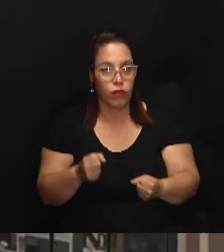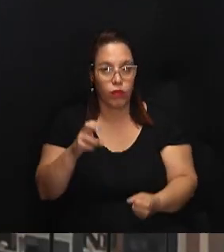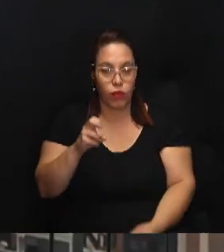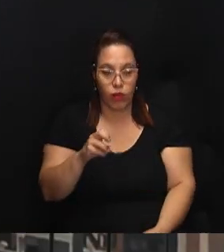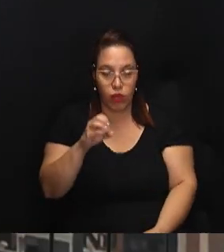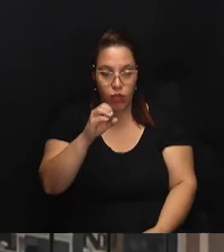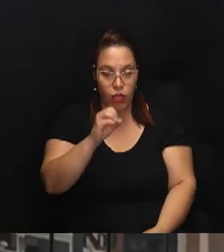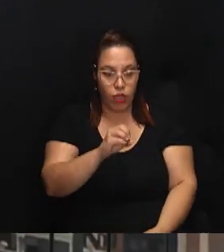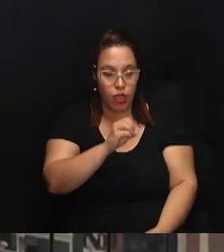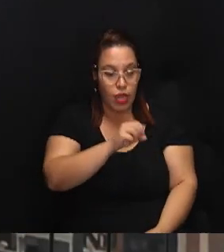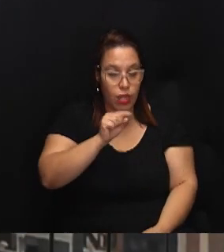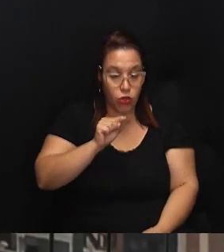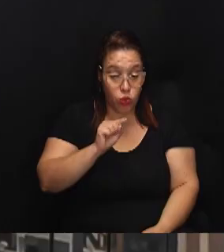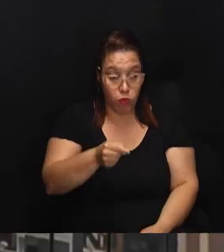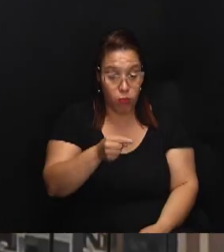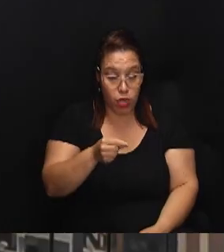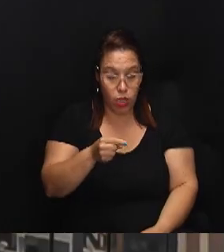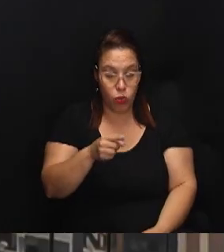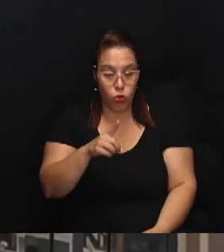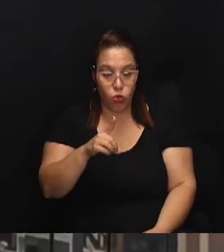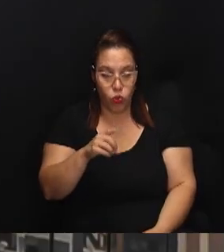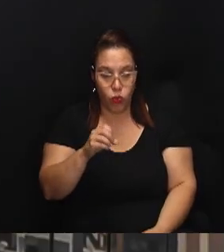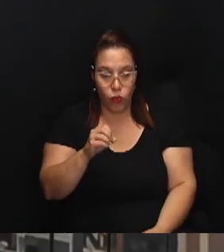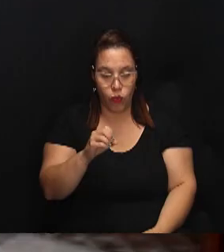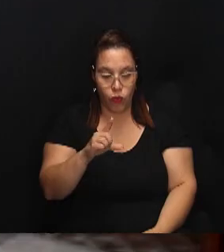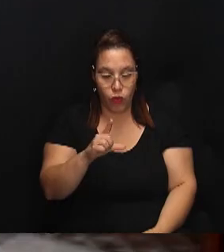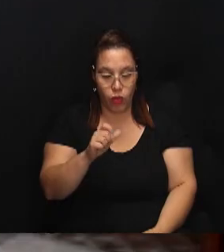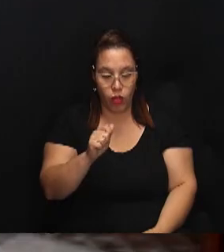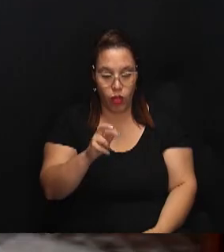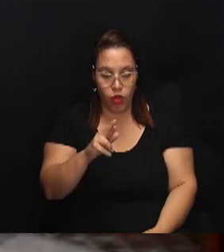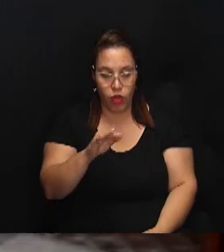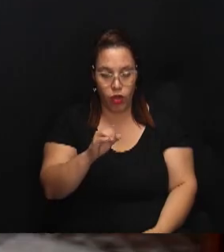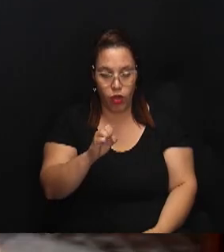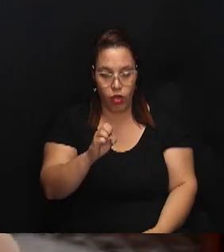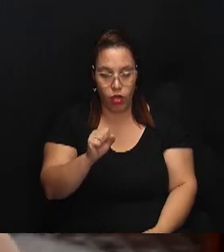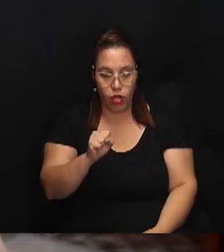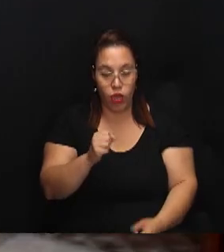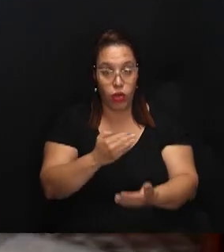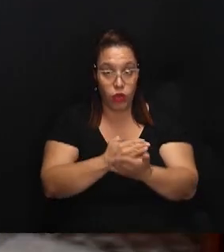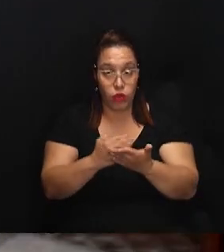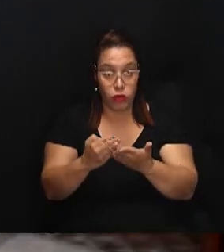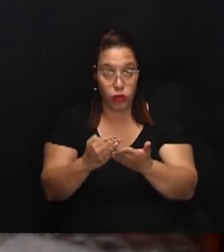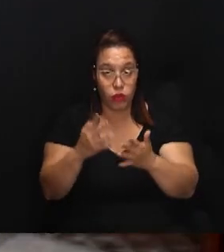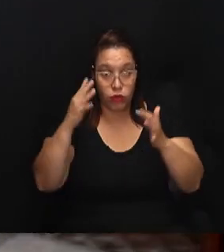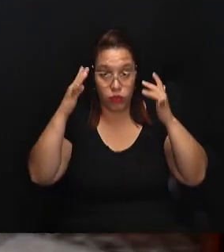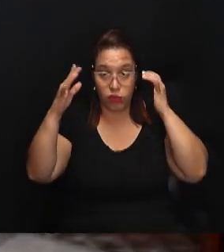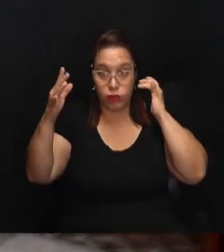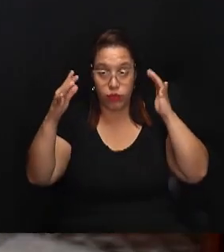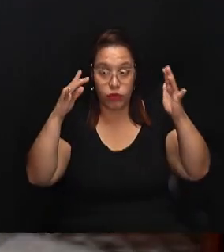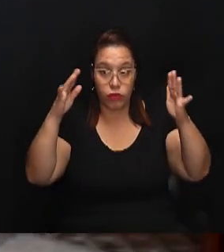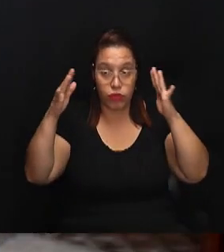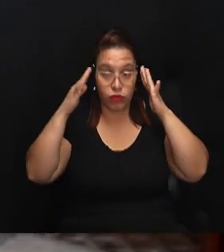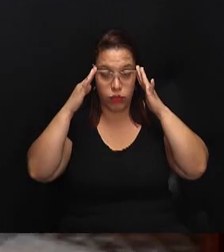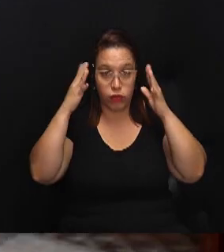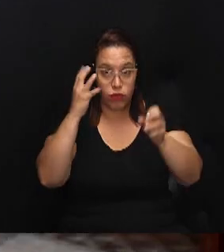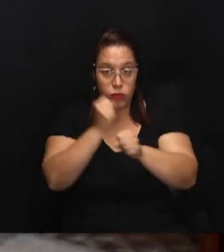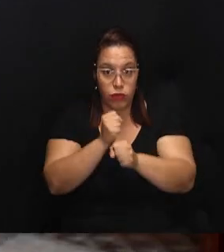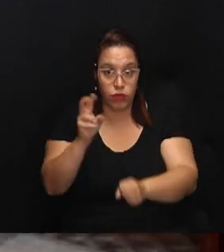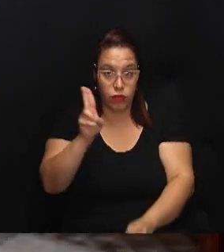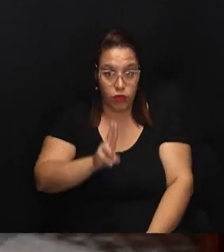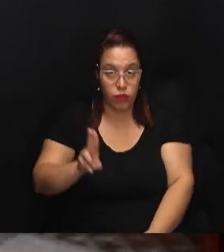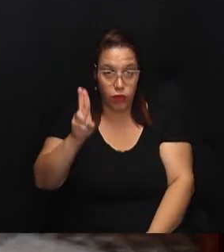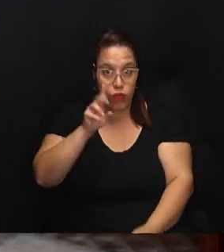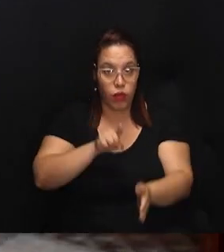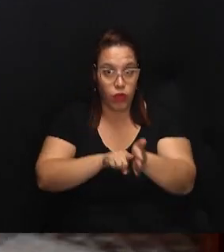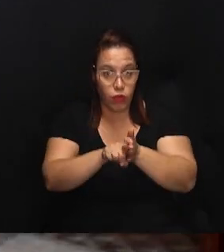Sim, a gente vai ganhar US$ 500.000 e a nossa ideia desde o início foi que o prêmio ele